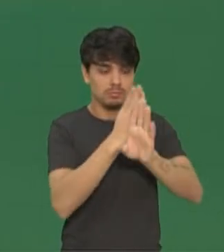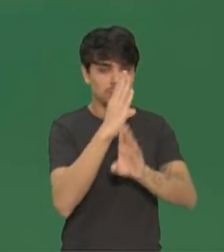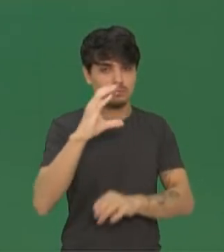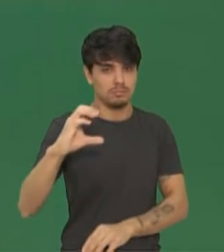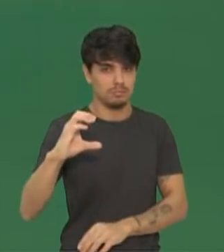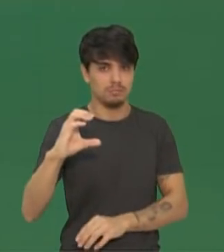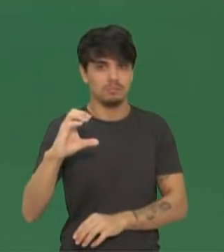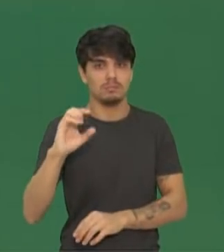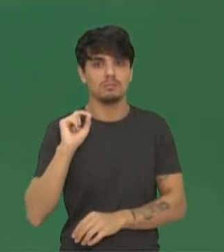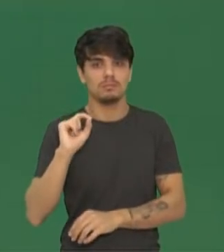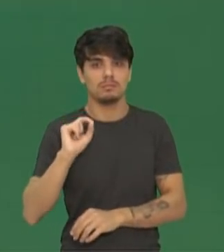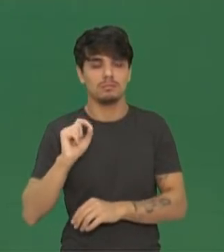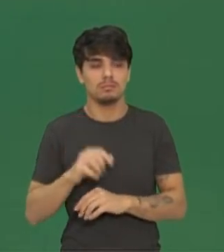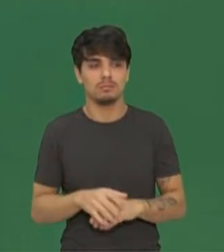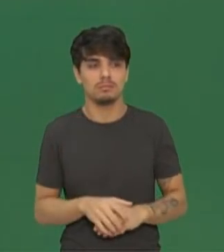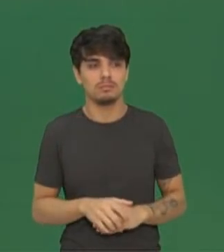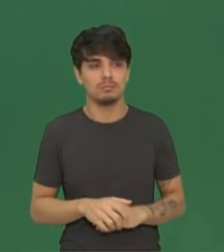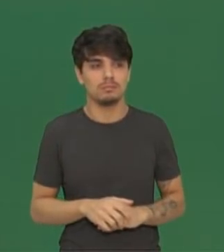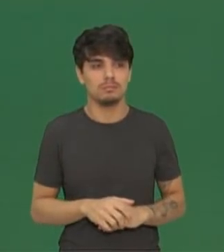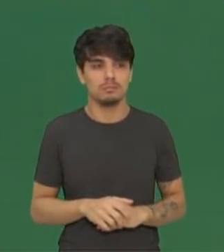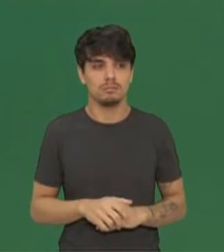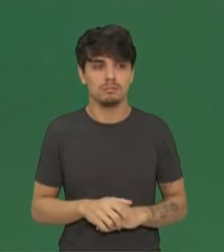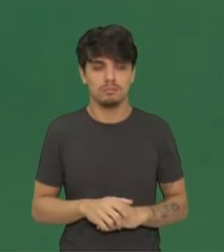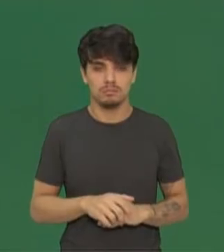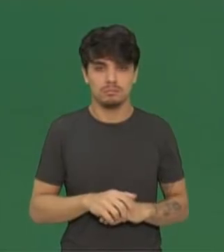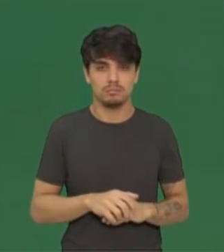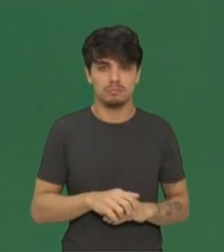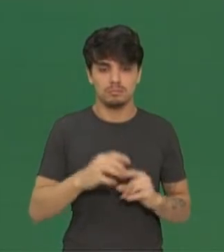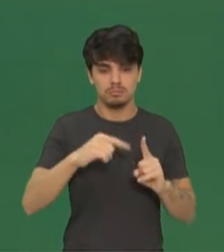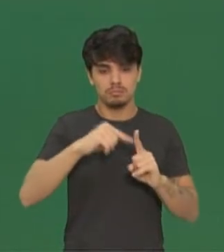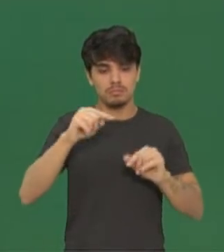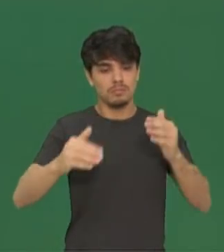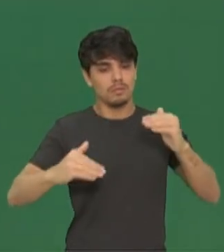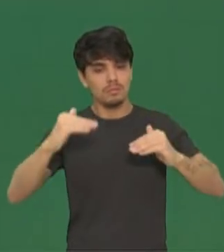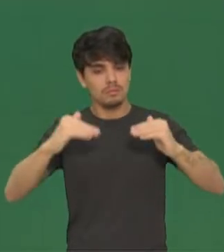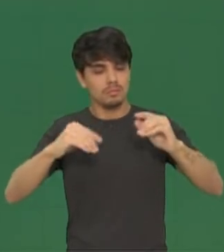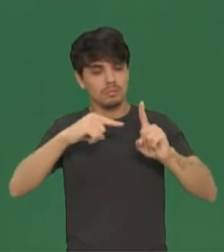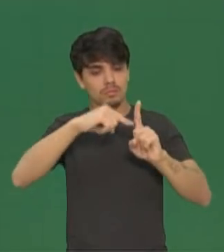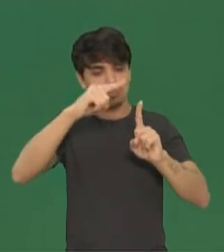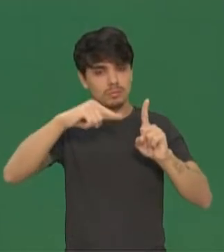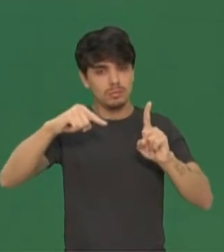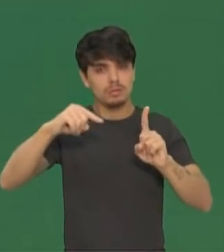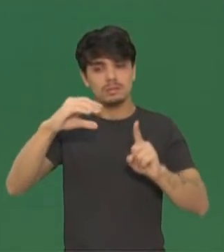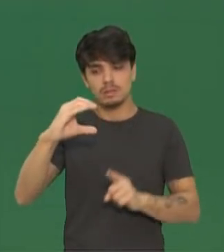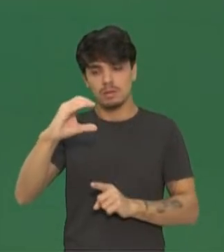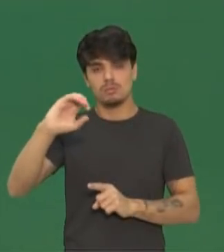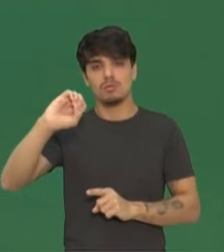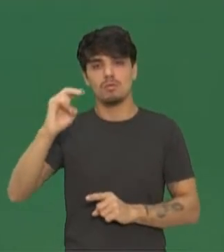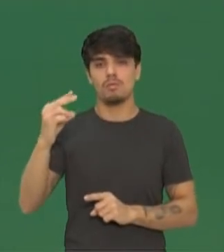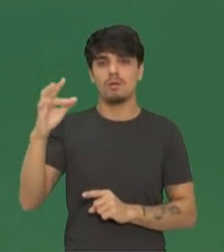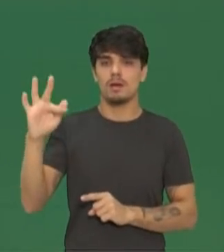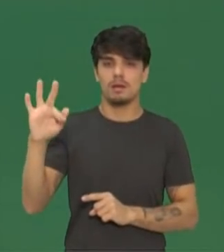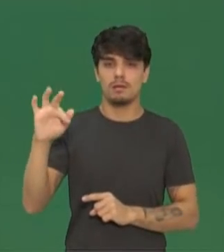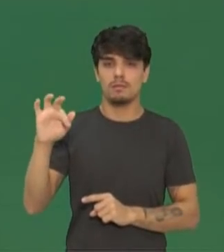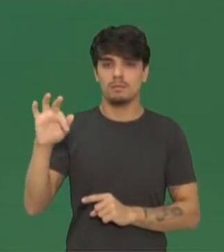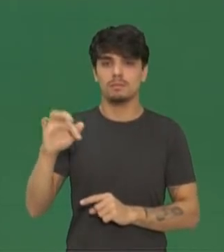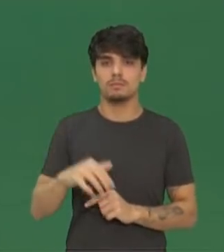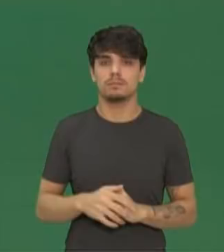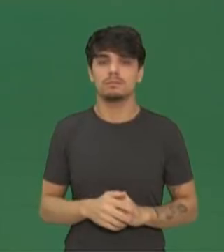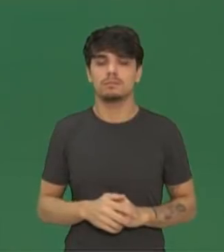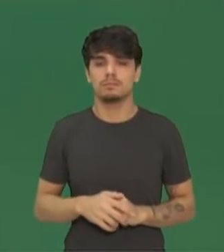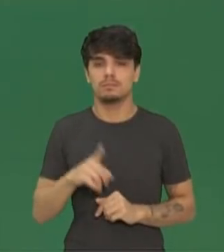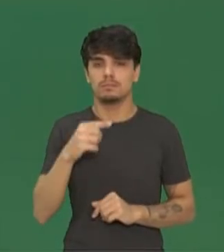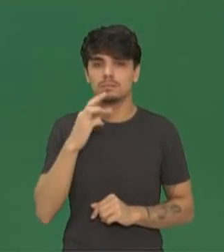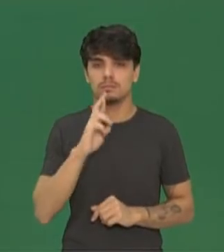nessa relação de temperatura entre Celsius e Fahrenheit, né, a nossa resposta, que